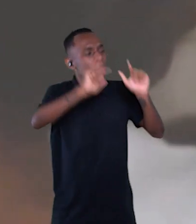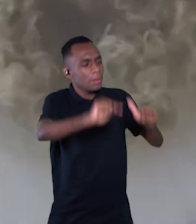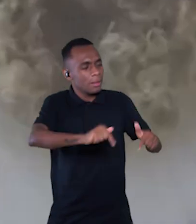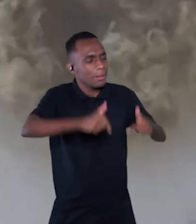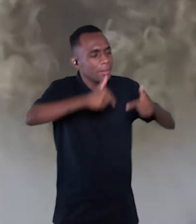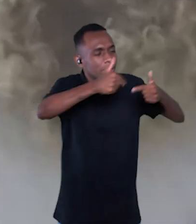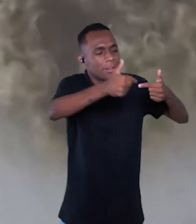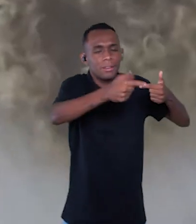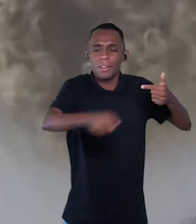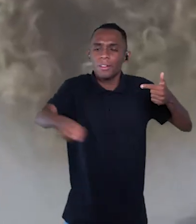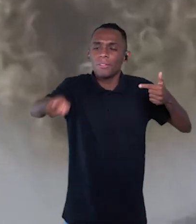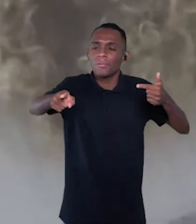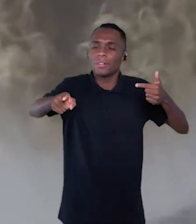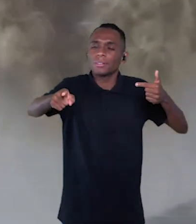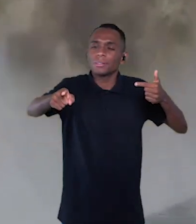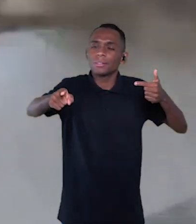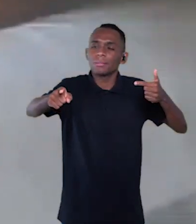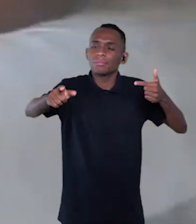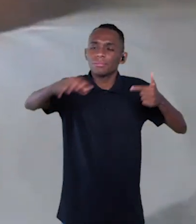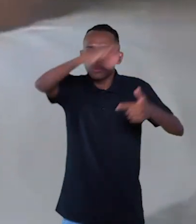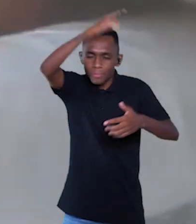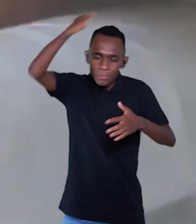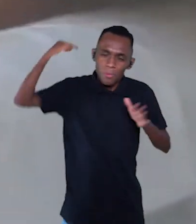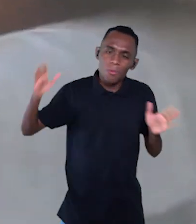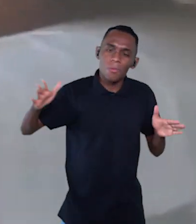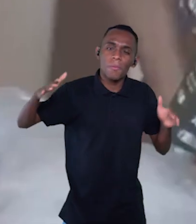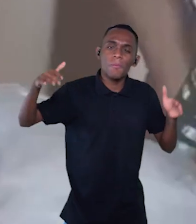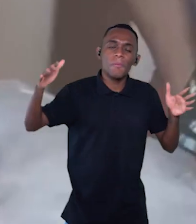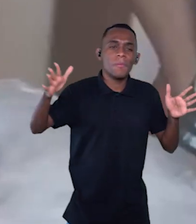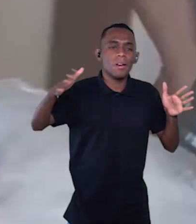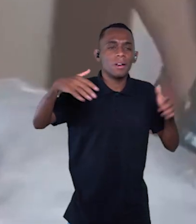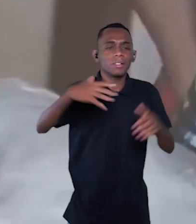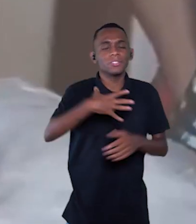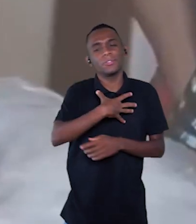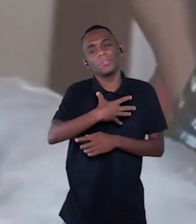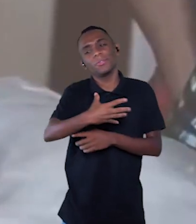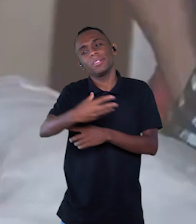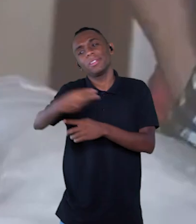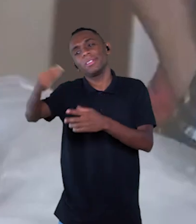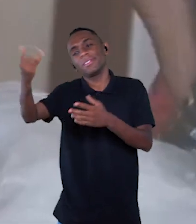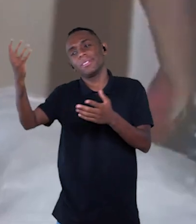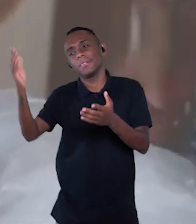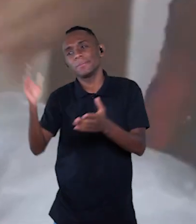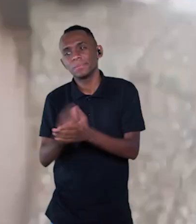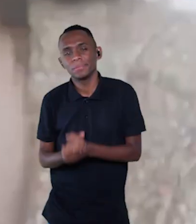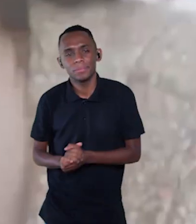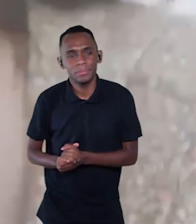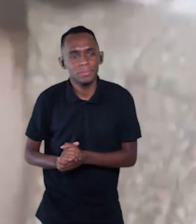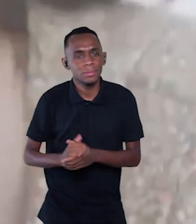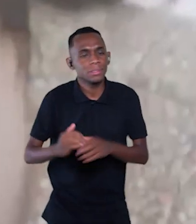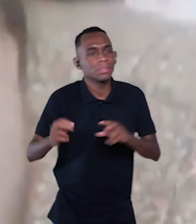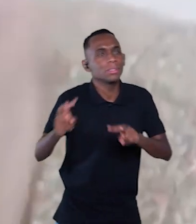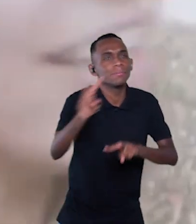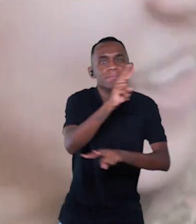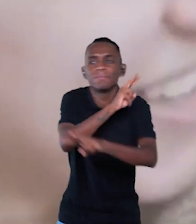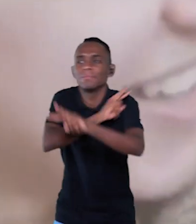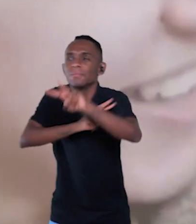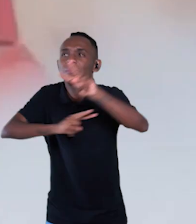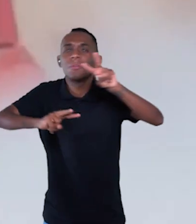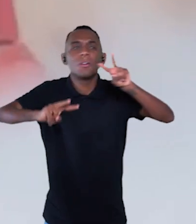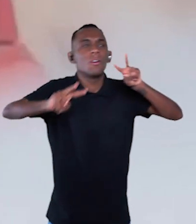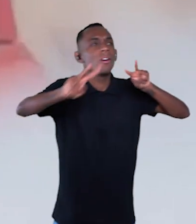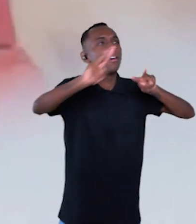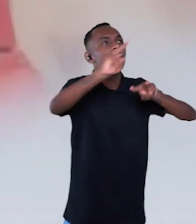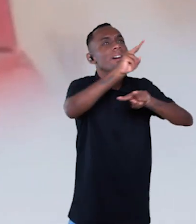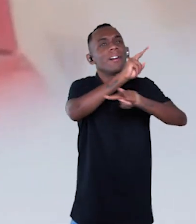pra você ser humano. O meu olhar, meu